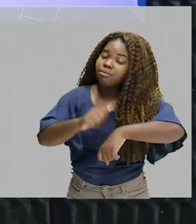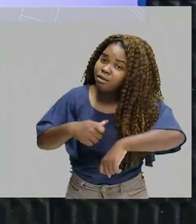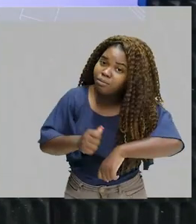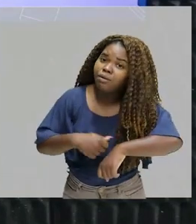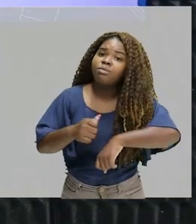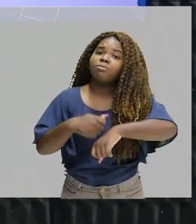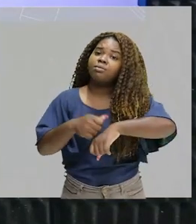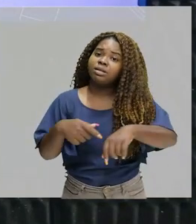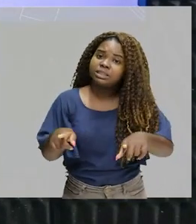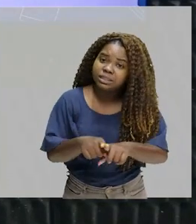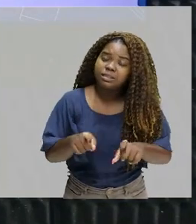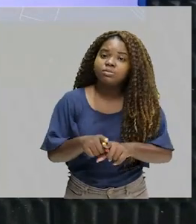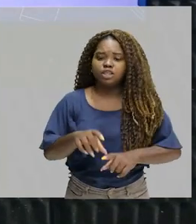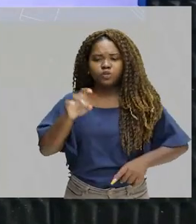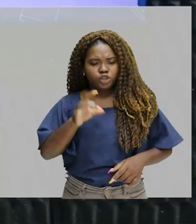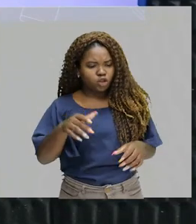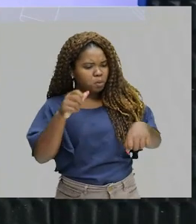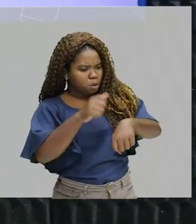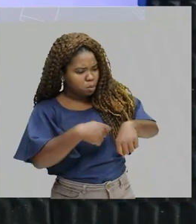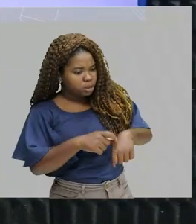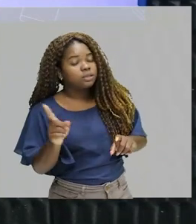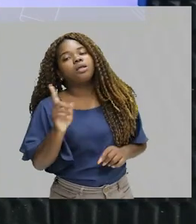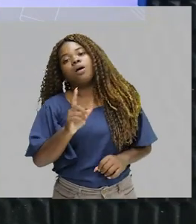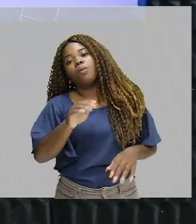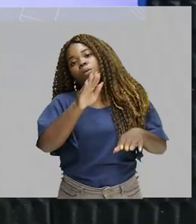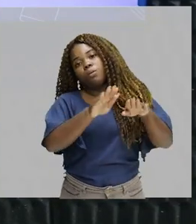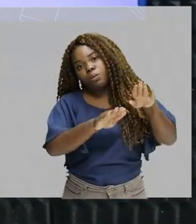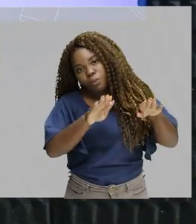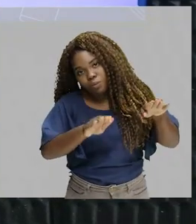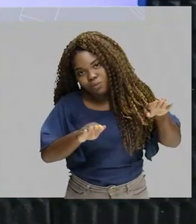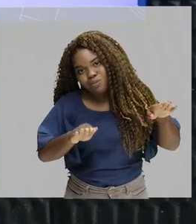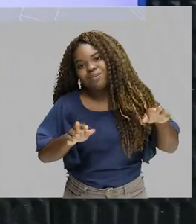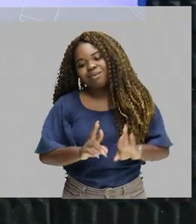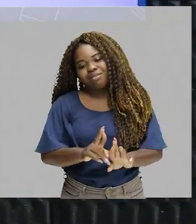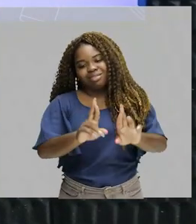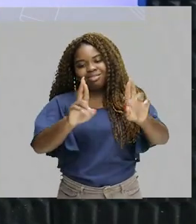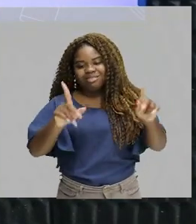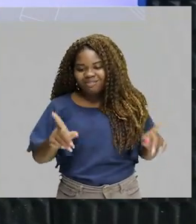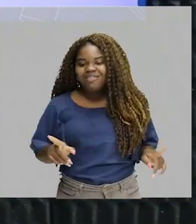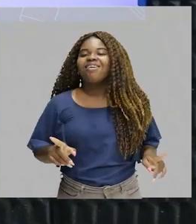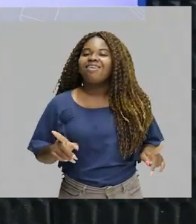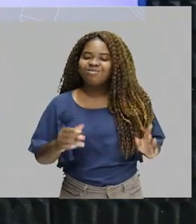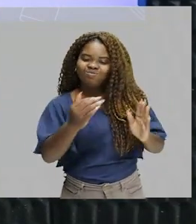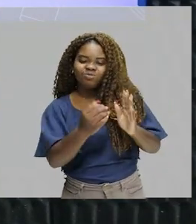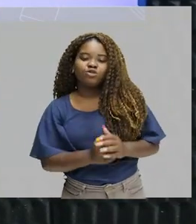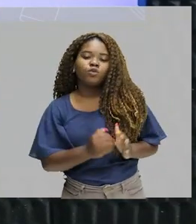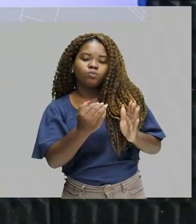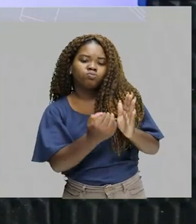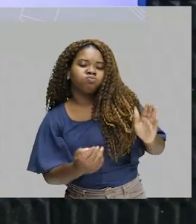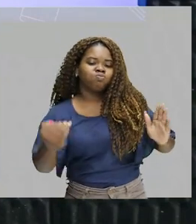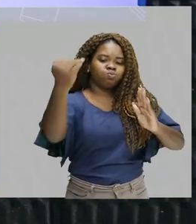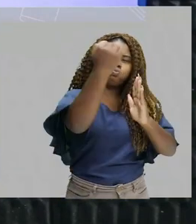não é aqui não é pobreza somente mas é a desigualdade Ou seja é a diferença é a